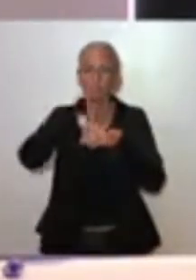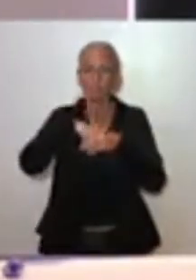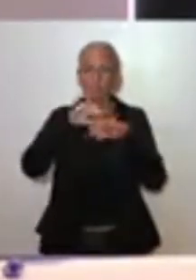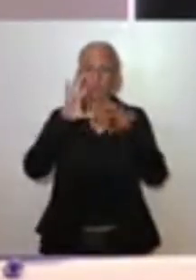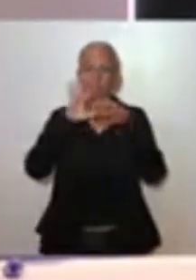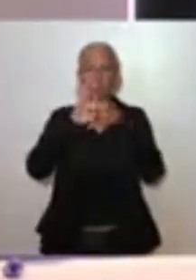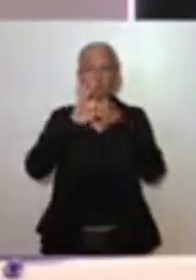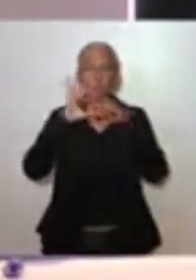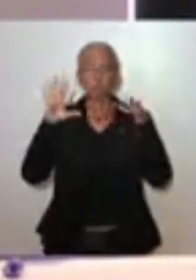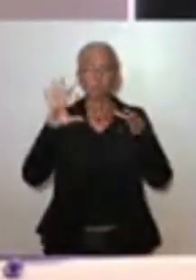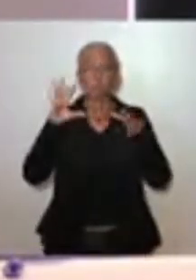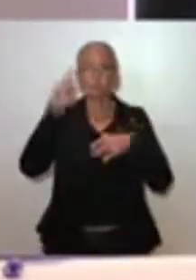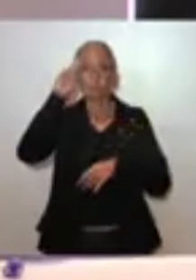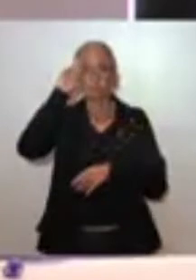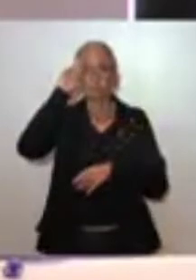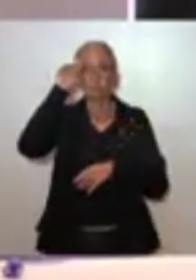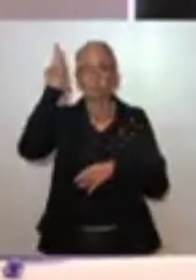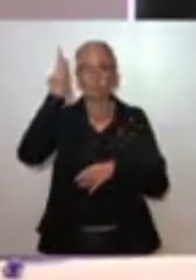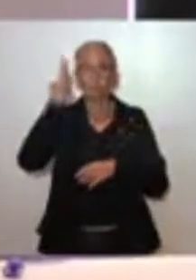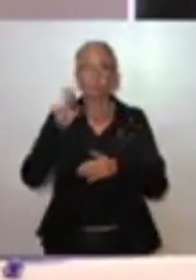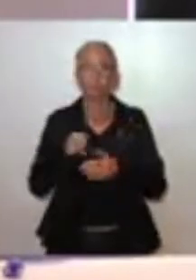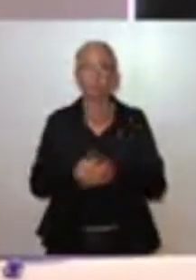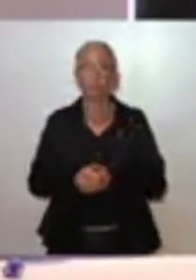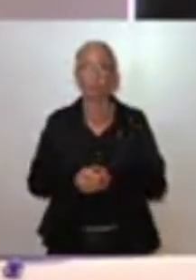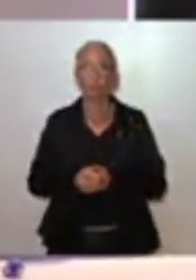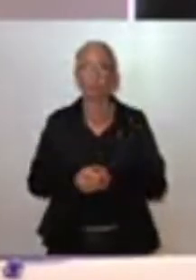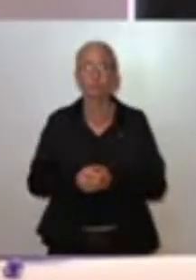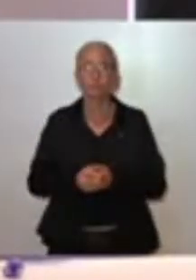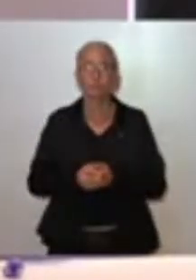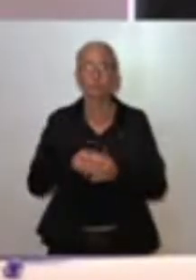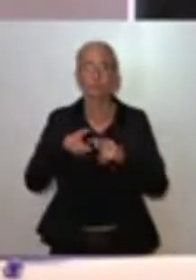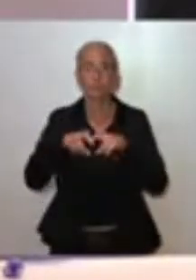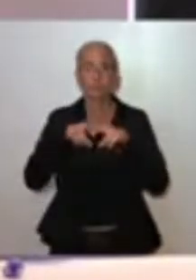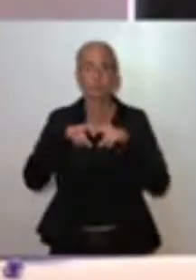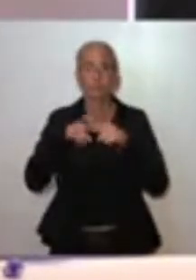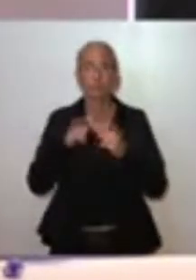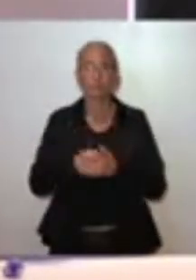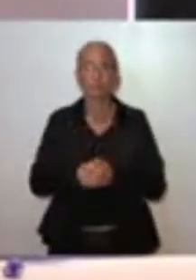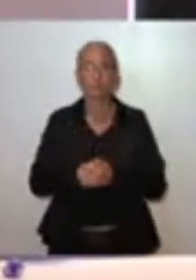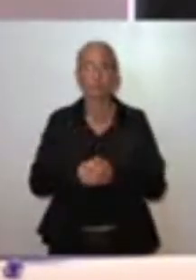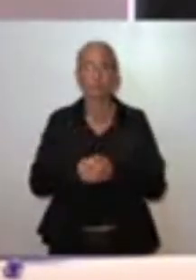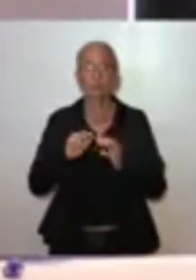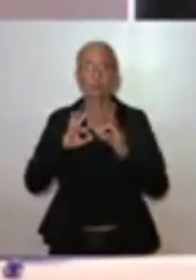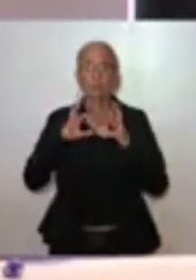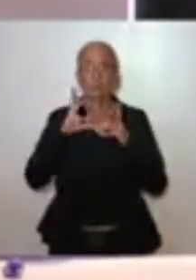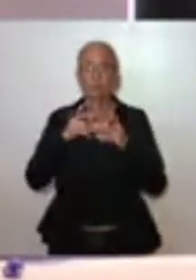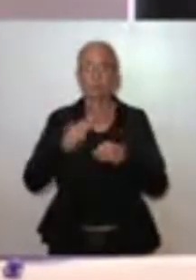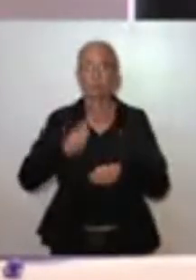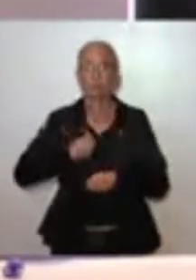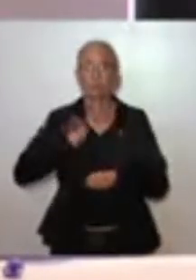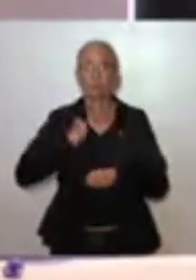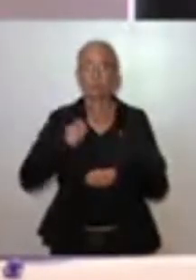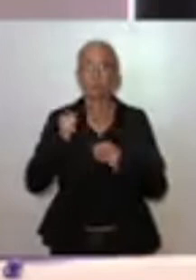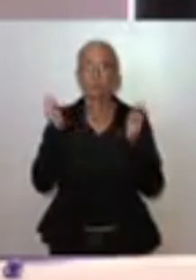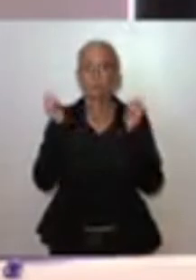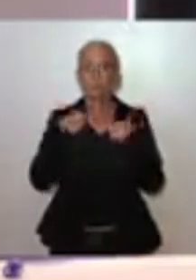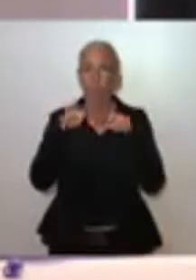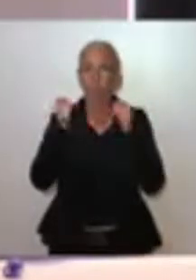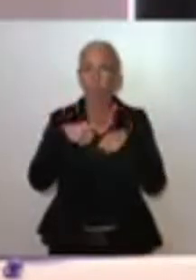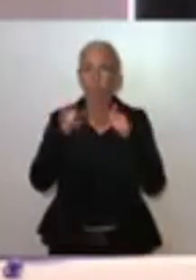liberdades e de responsabilidade se importanto para tudo na vida existe